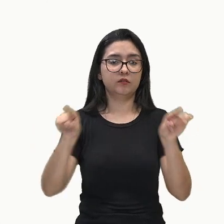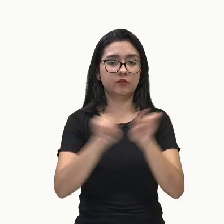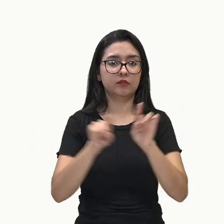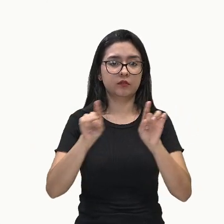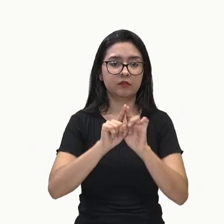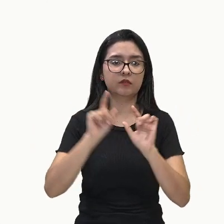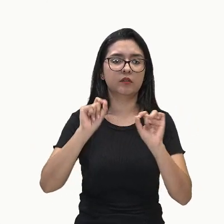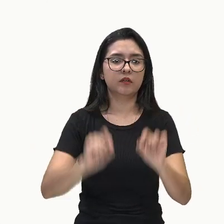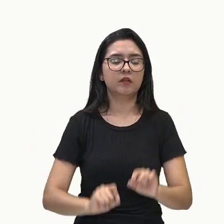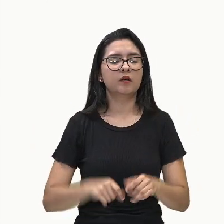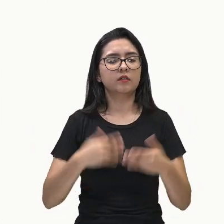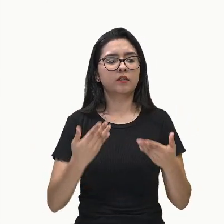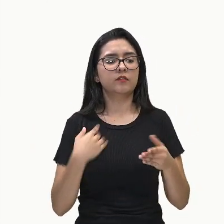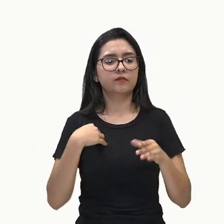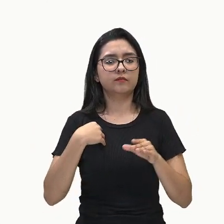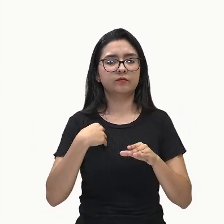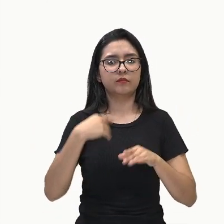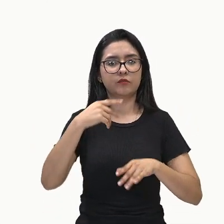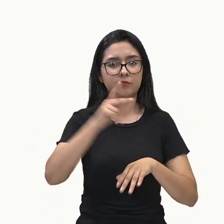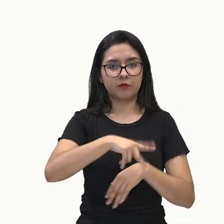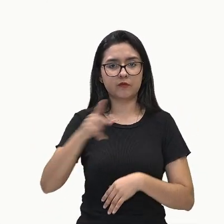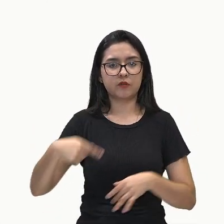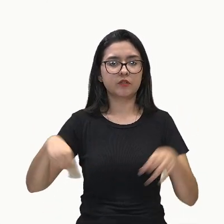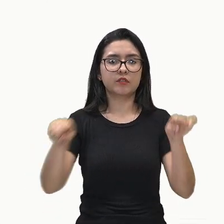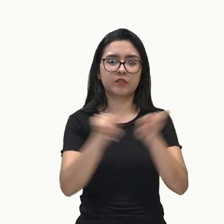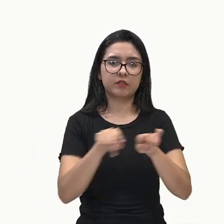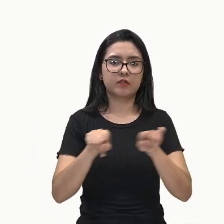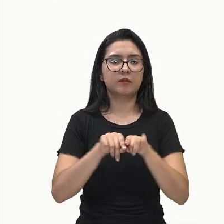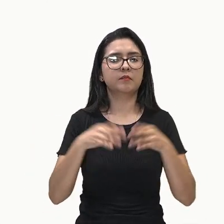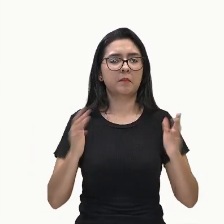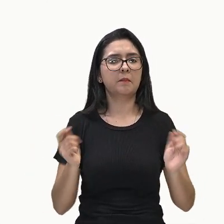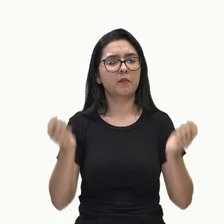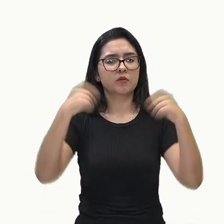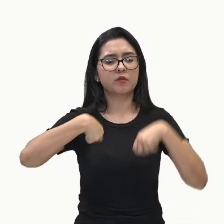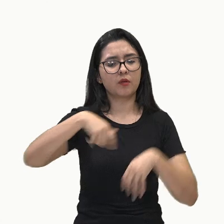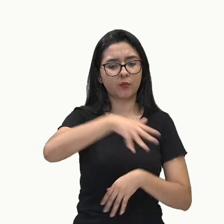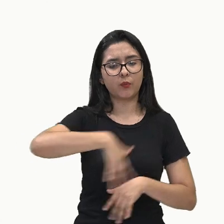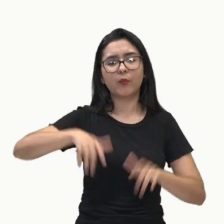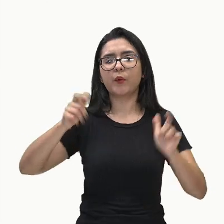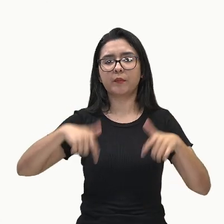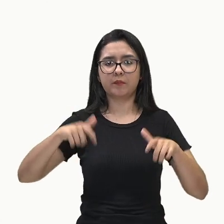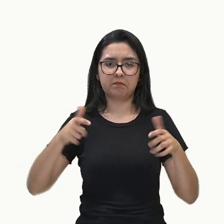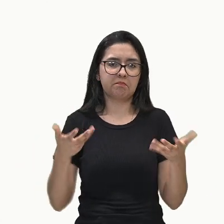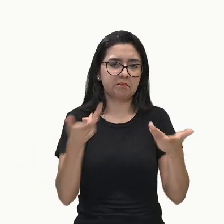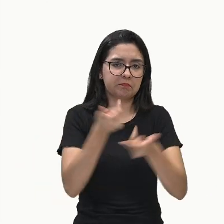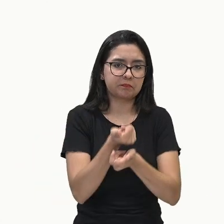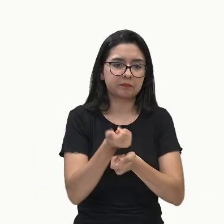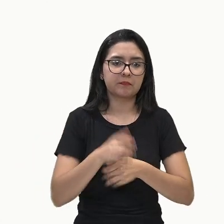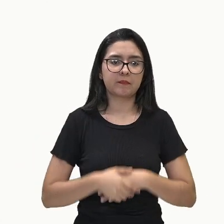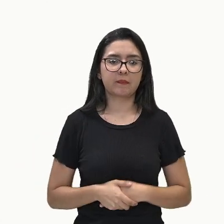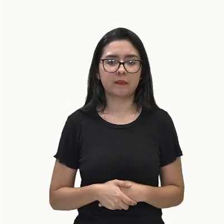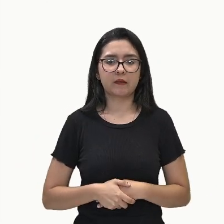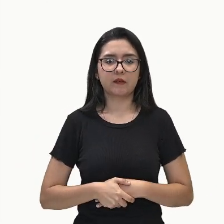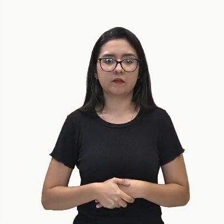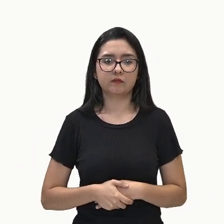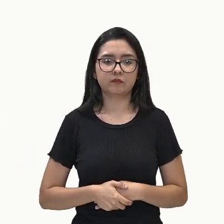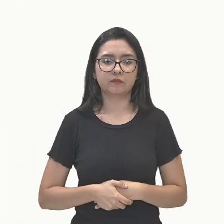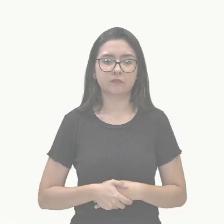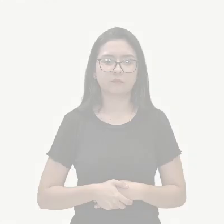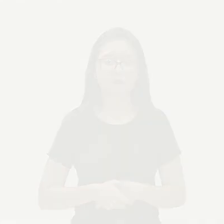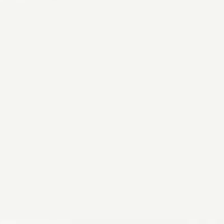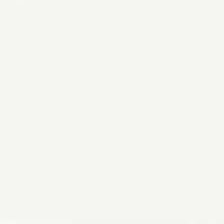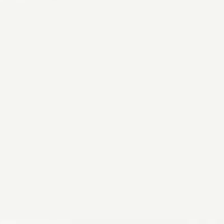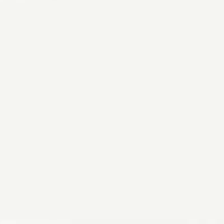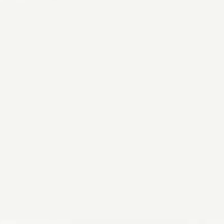dos professores, tornando ali um clima agradável para todos. Temos o personal